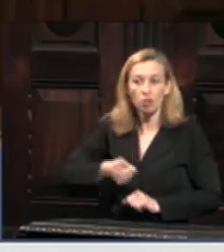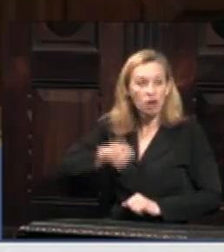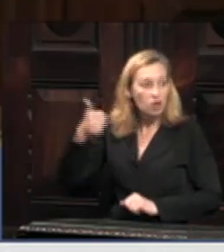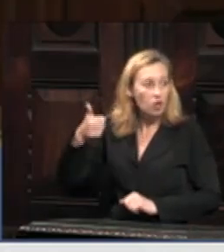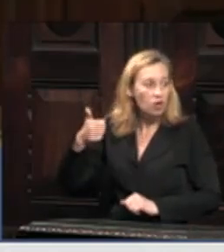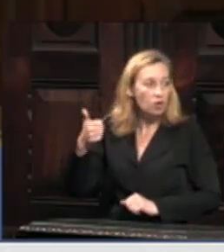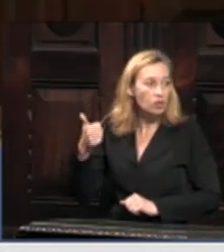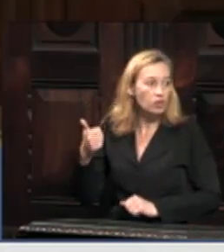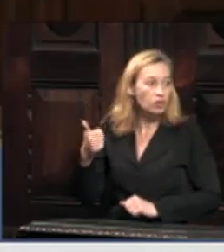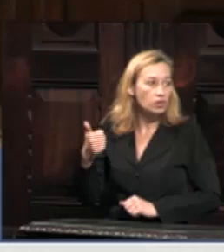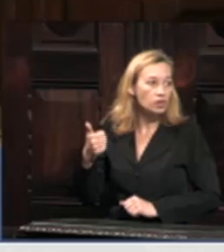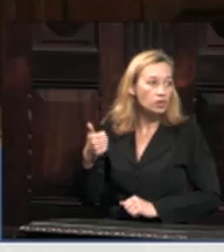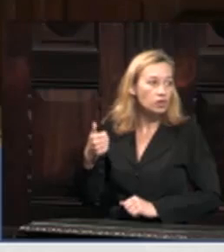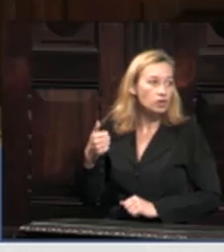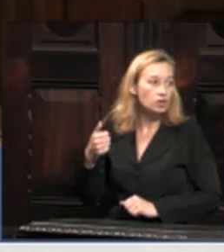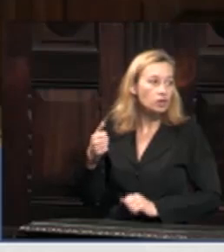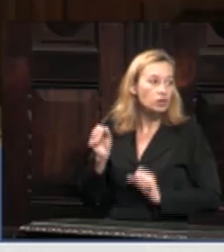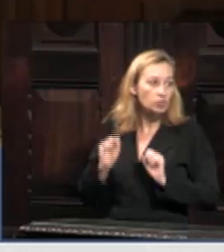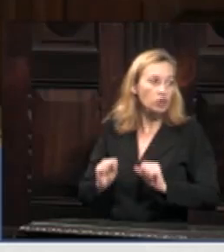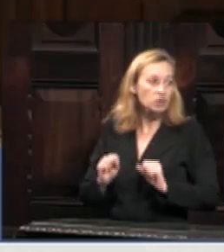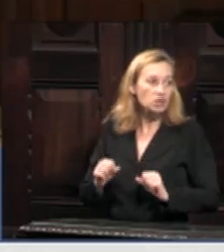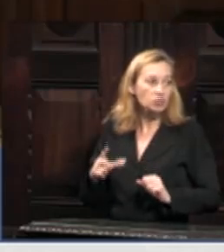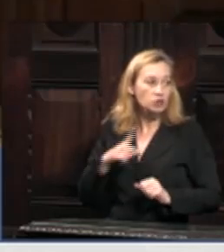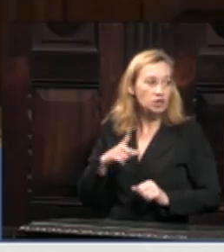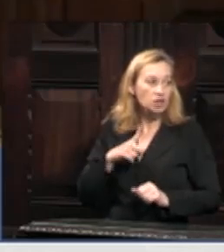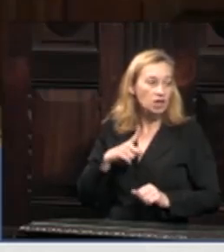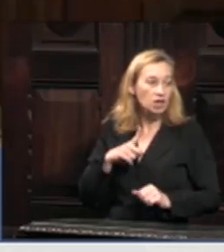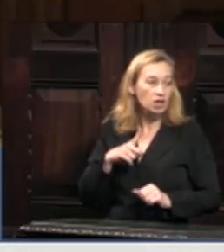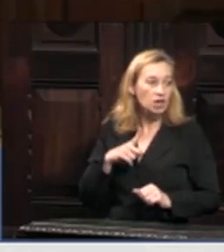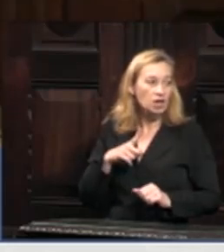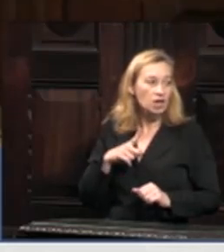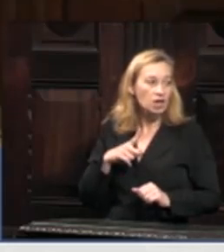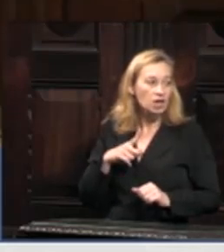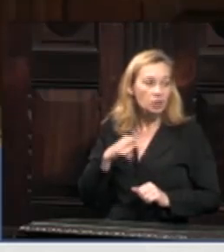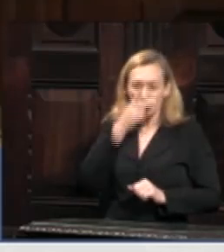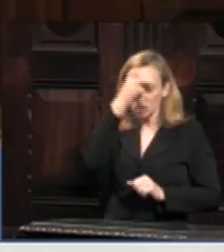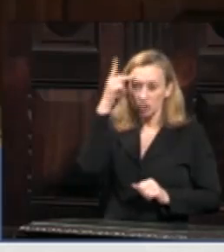tríade e que possamos ter pelo menos alguém progressista que defenda